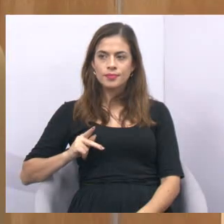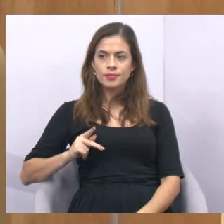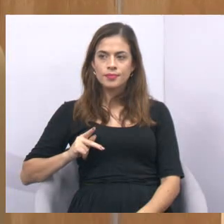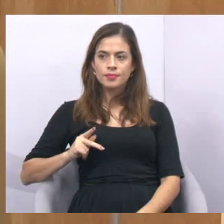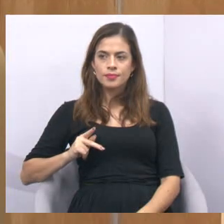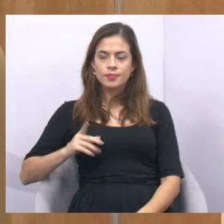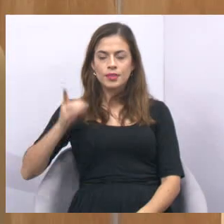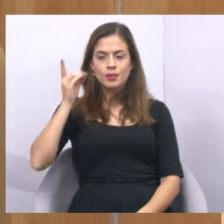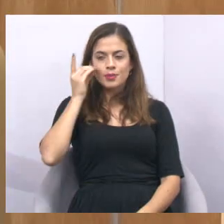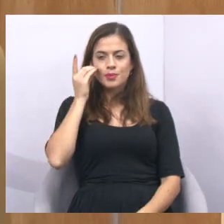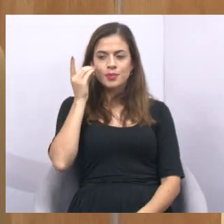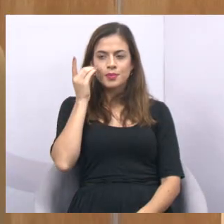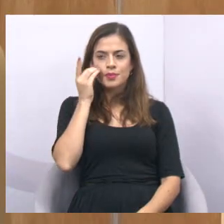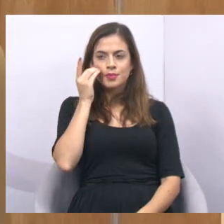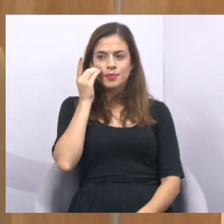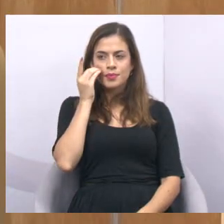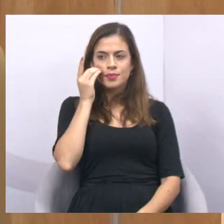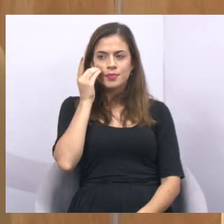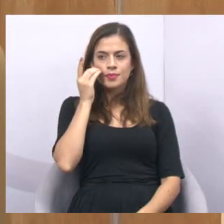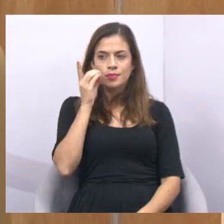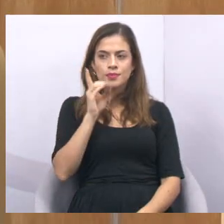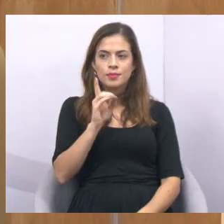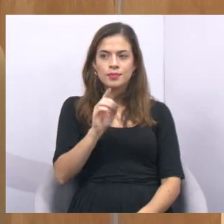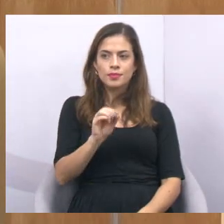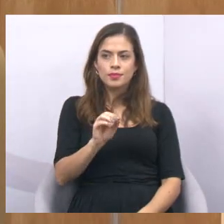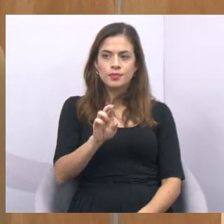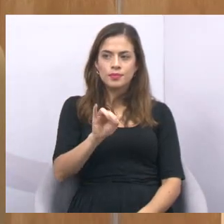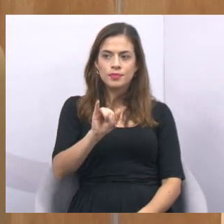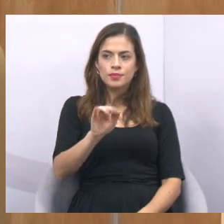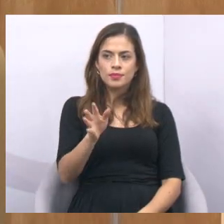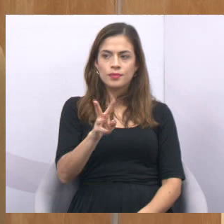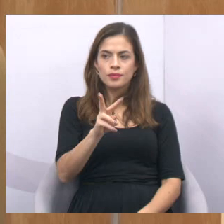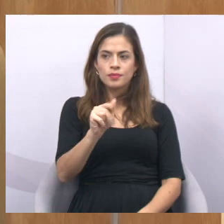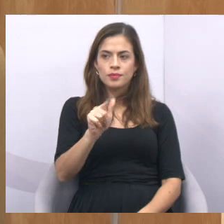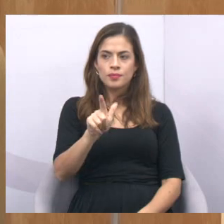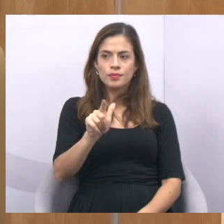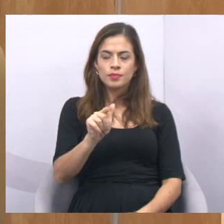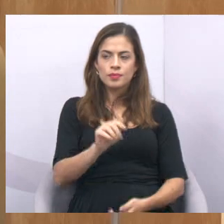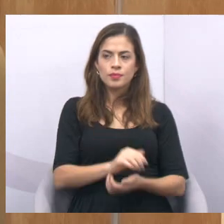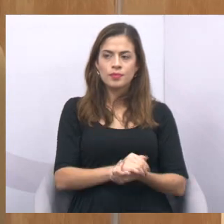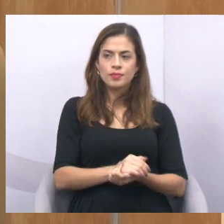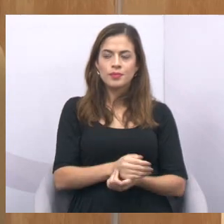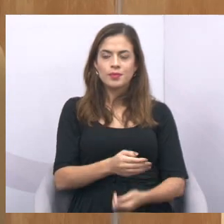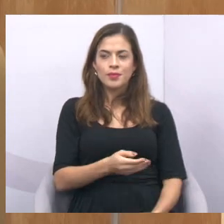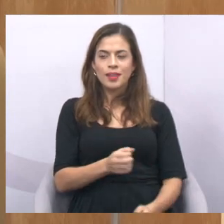ao Dude, Dorival, meus queridos